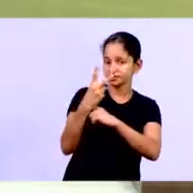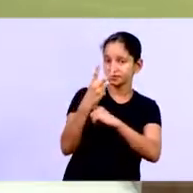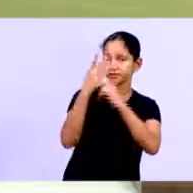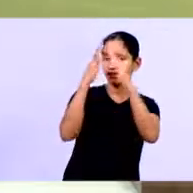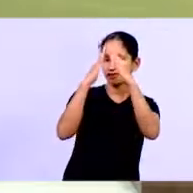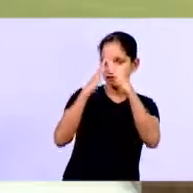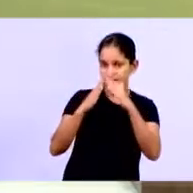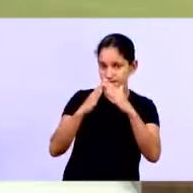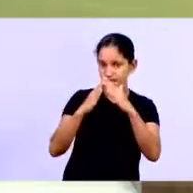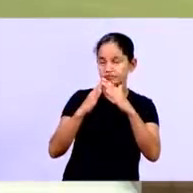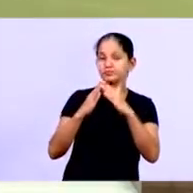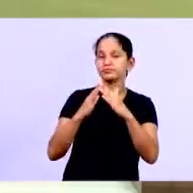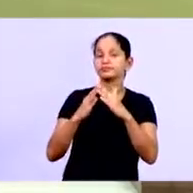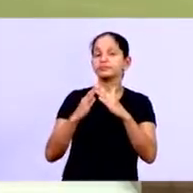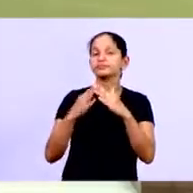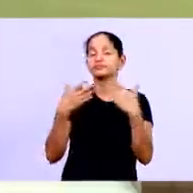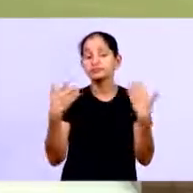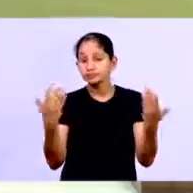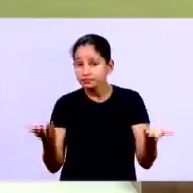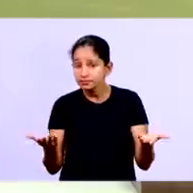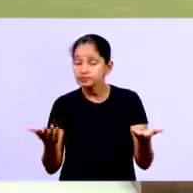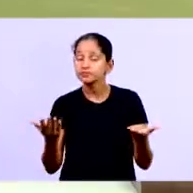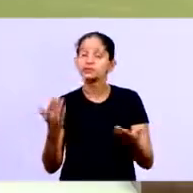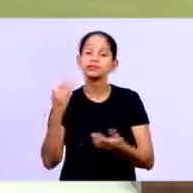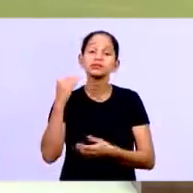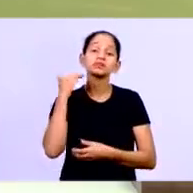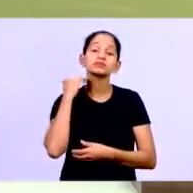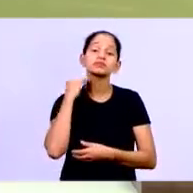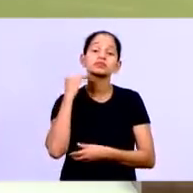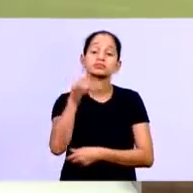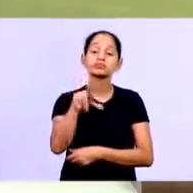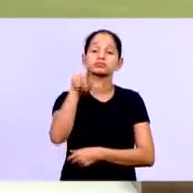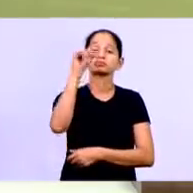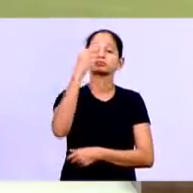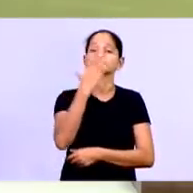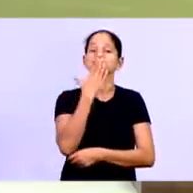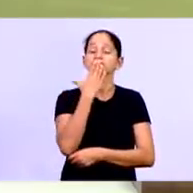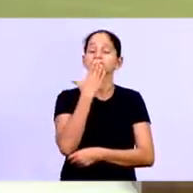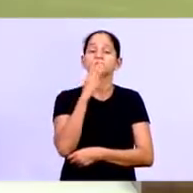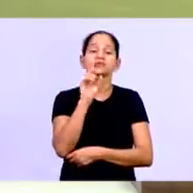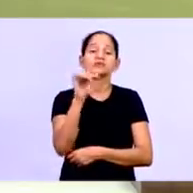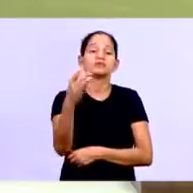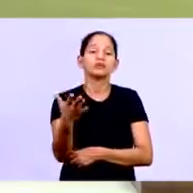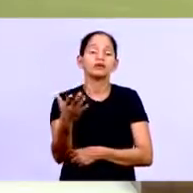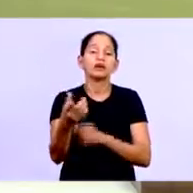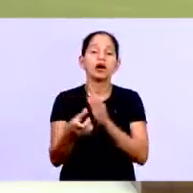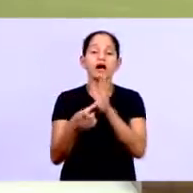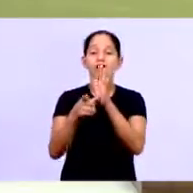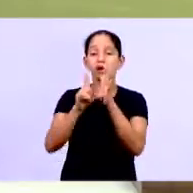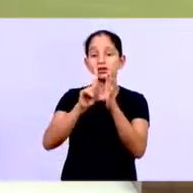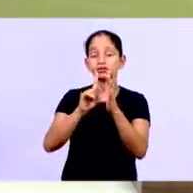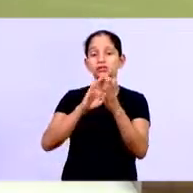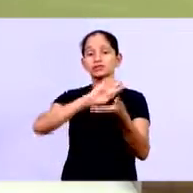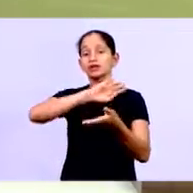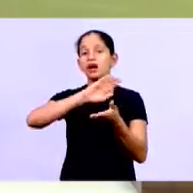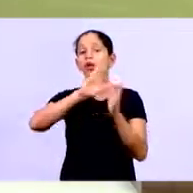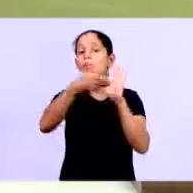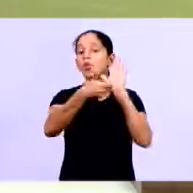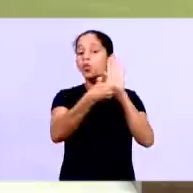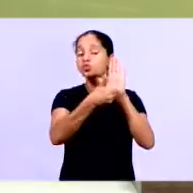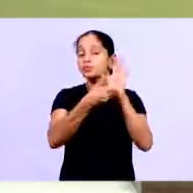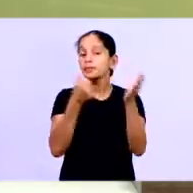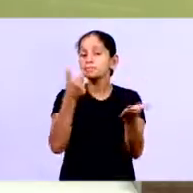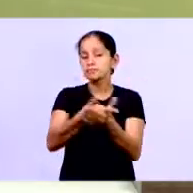casa e o método que o banco escolhe para você antecipar um pagamento é sempre pagar a última parcela. Por isso